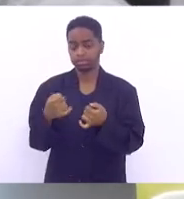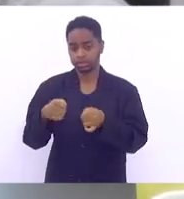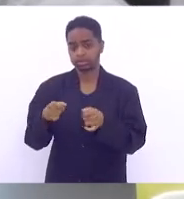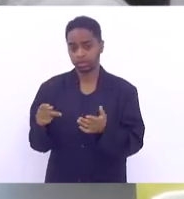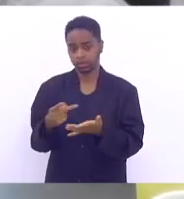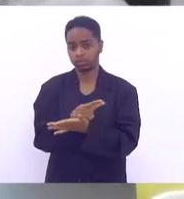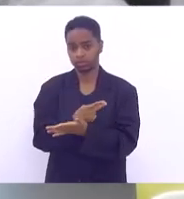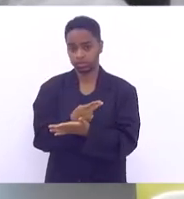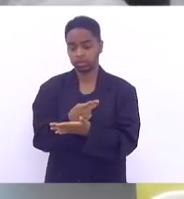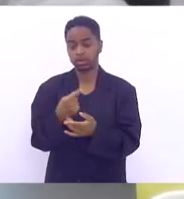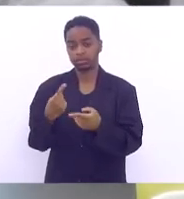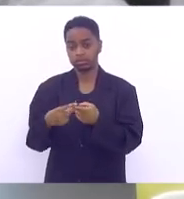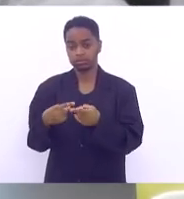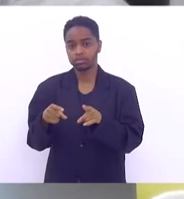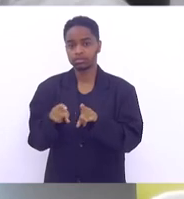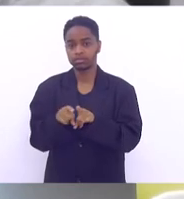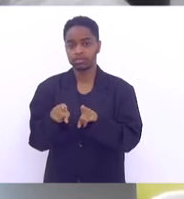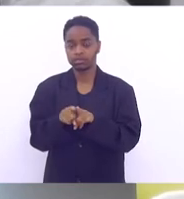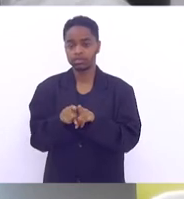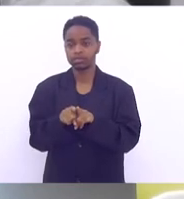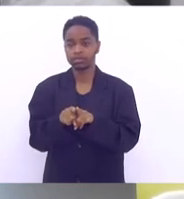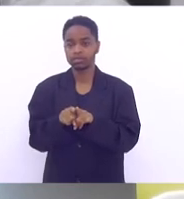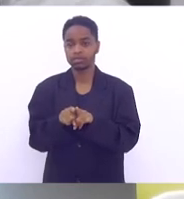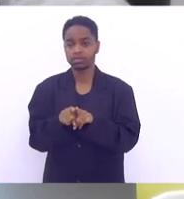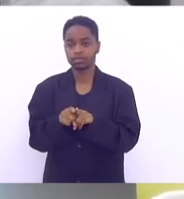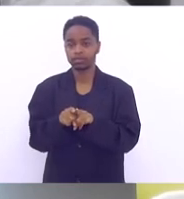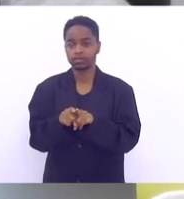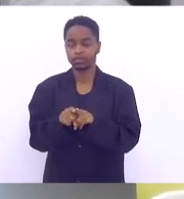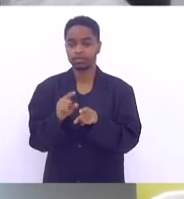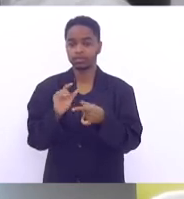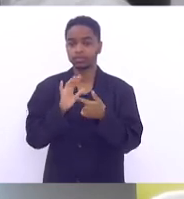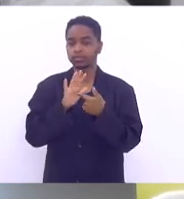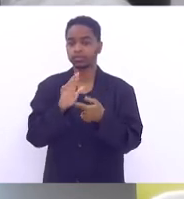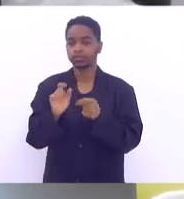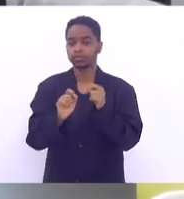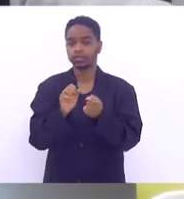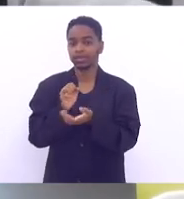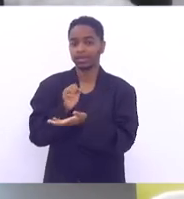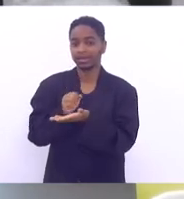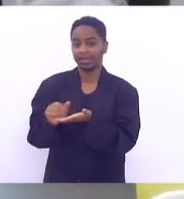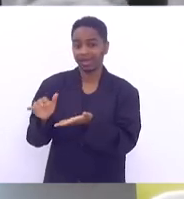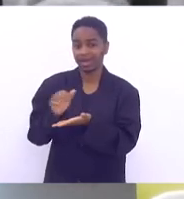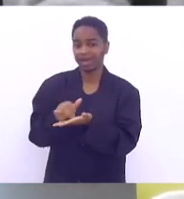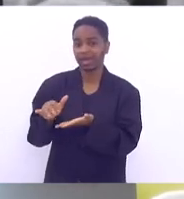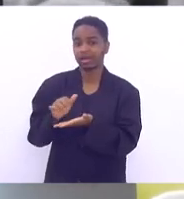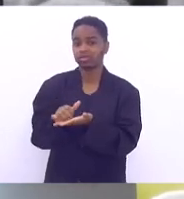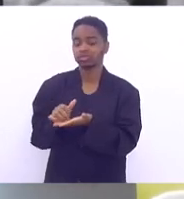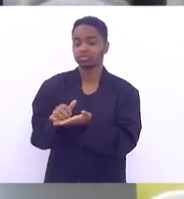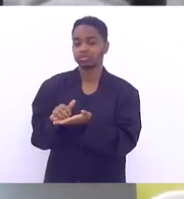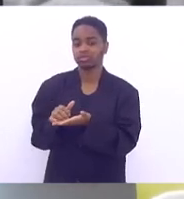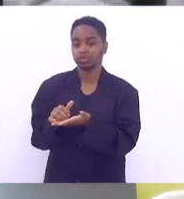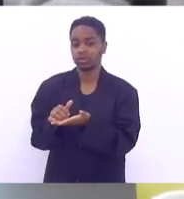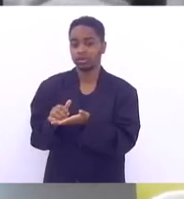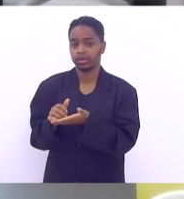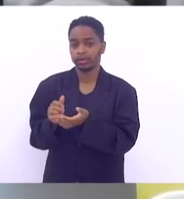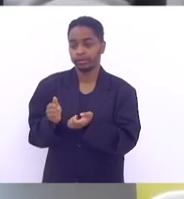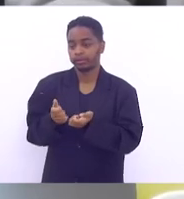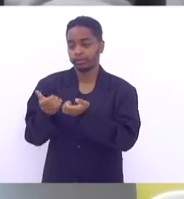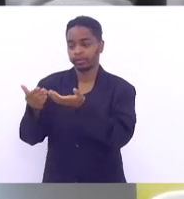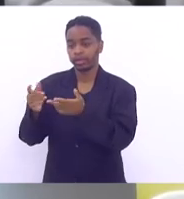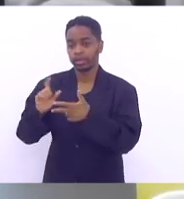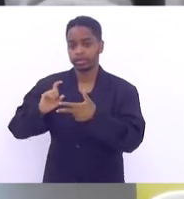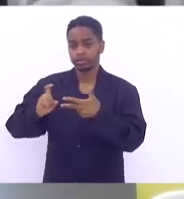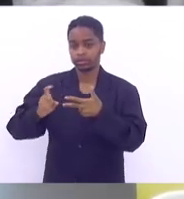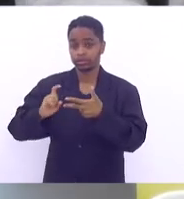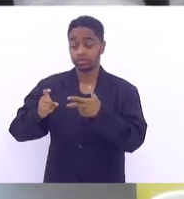feito. Não é? Porque também foi trazido à baila a questão da despesa que isso geraria para o Poder